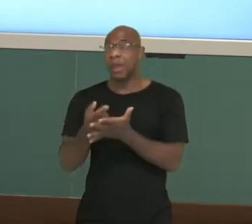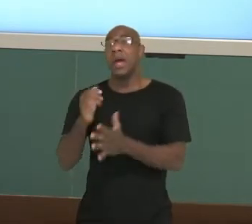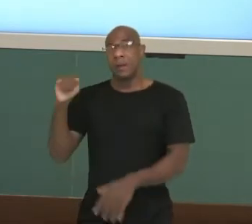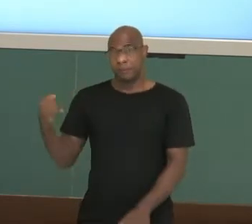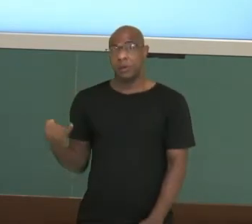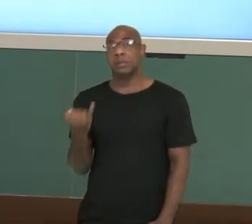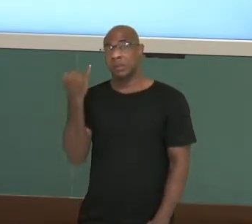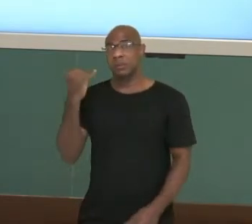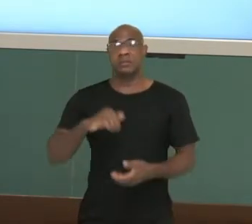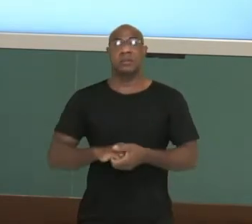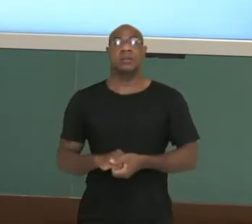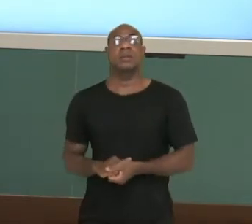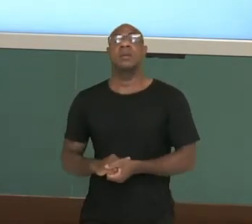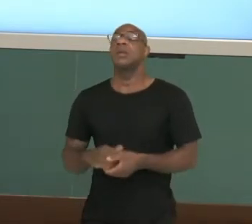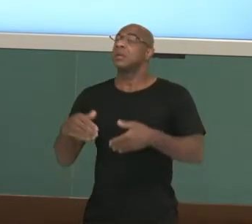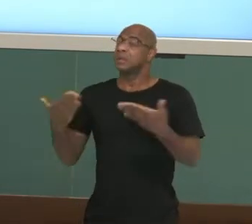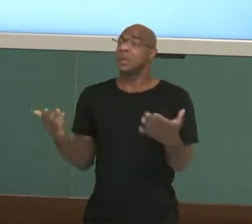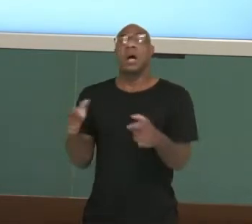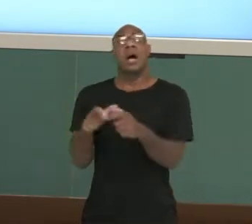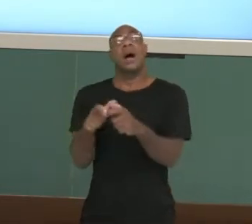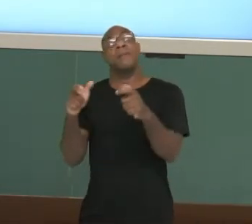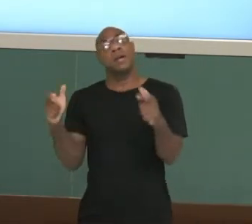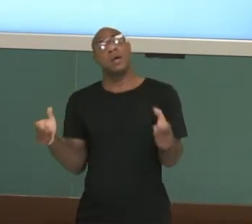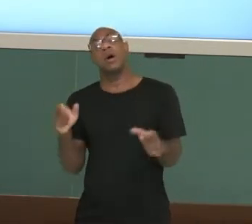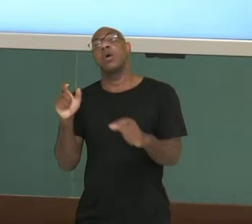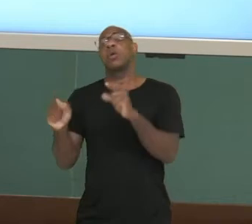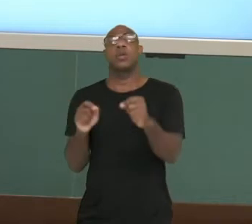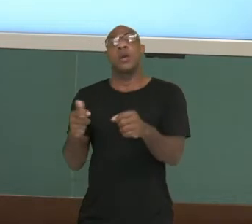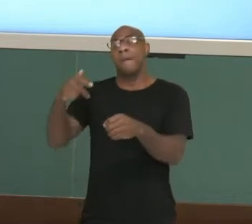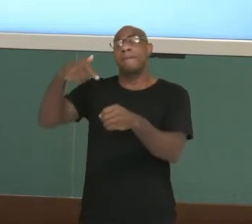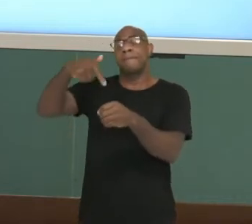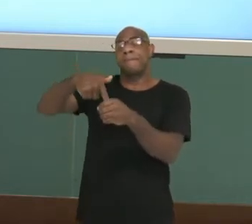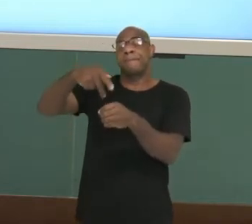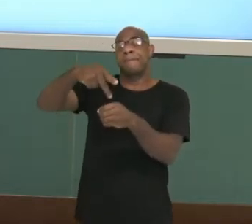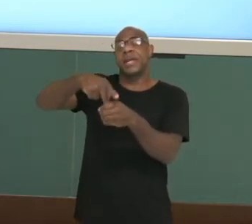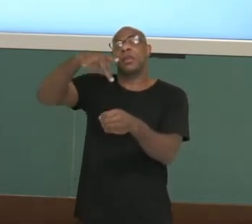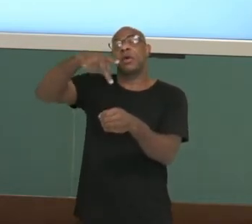fundamental importância. E a maior parte do petróleo brasileiro ela é